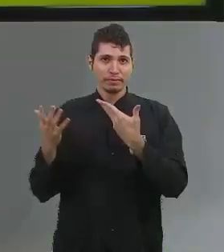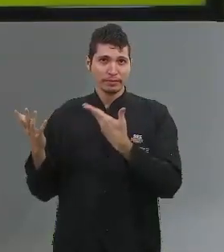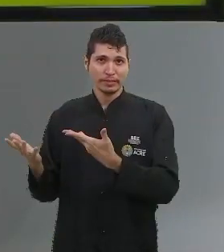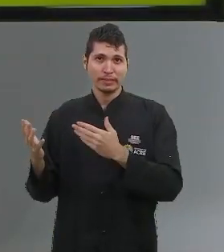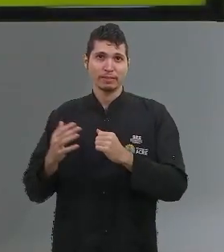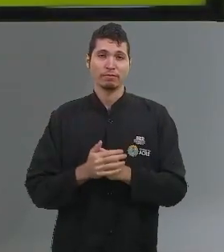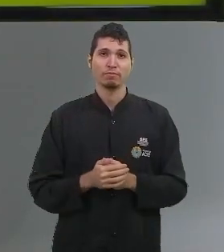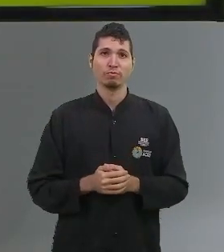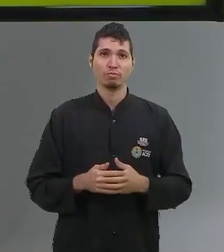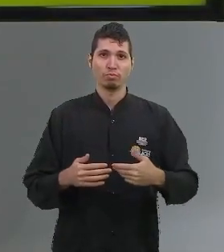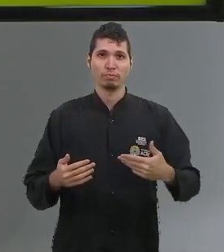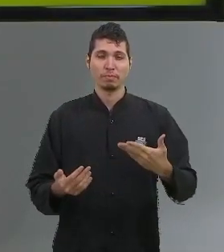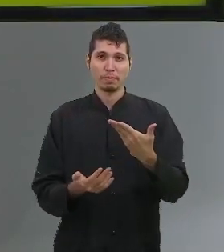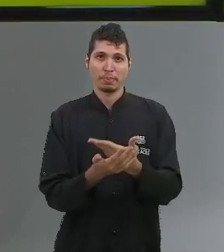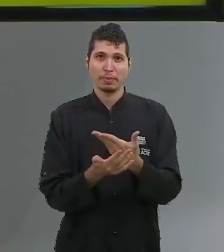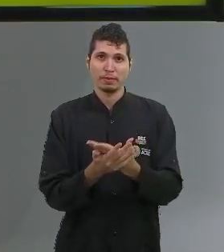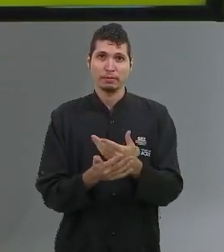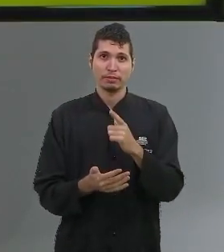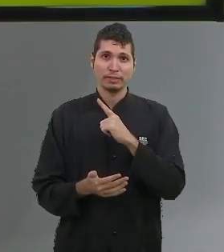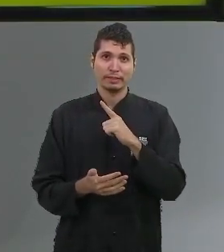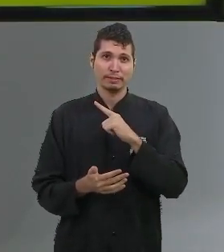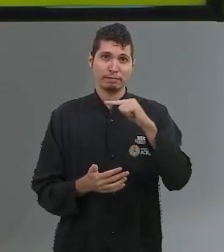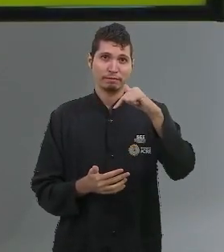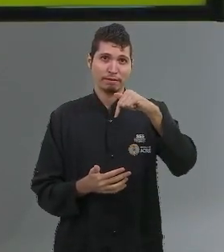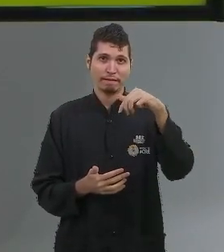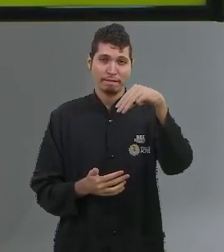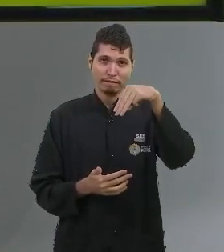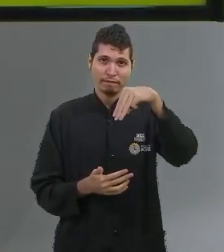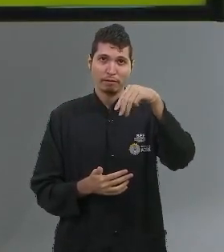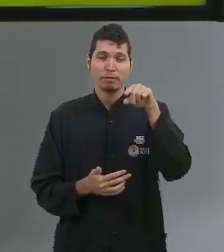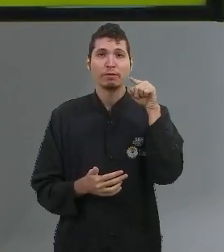nessa aula, eu tenho apenas 7 minutos para fazer você